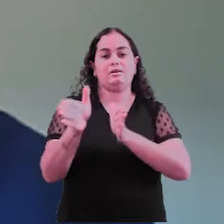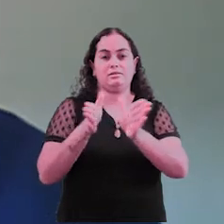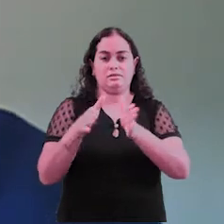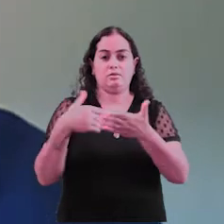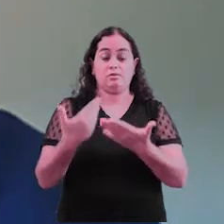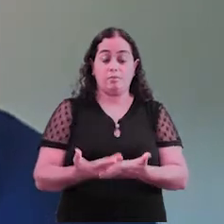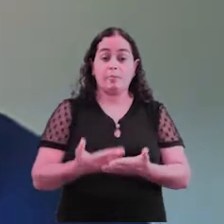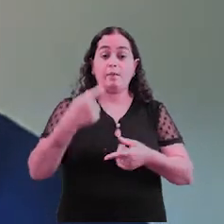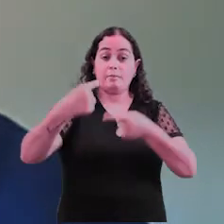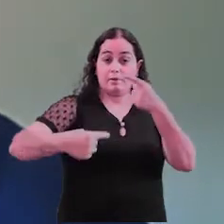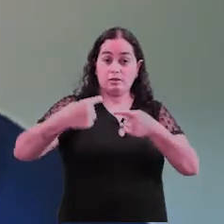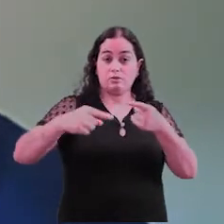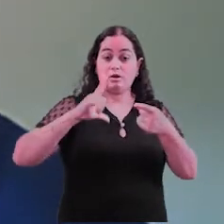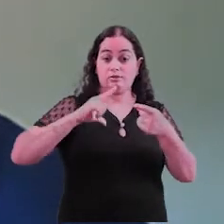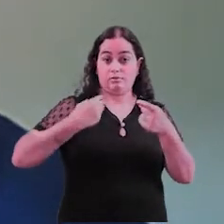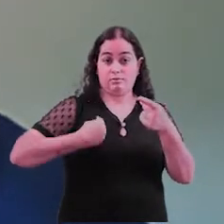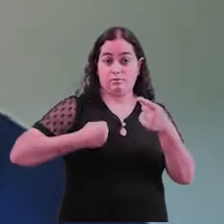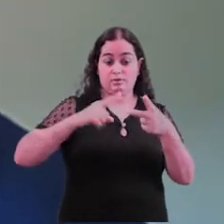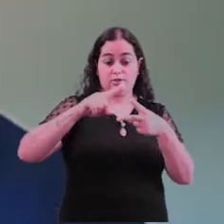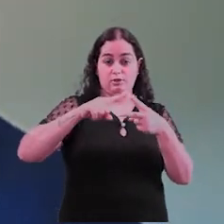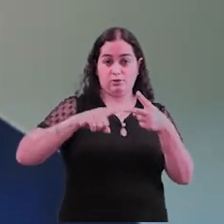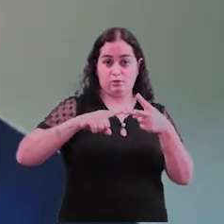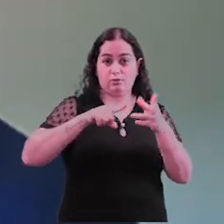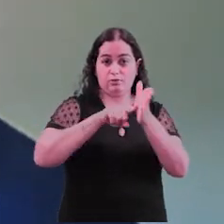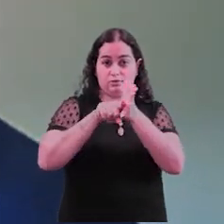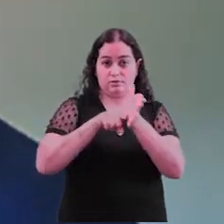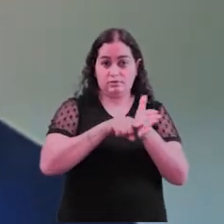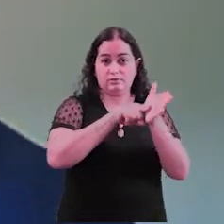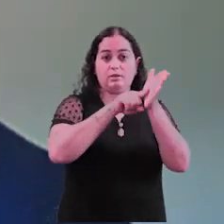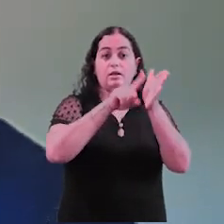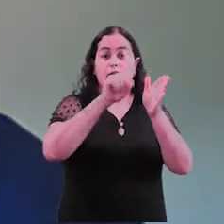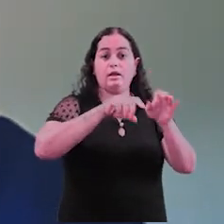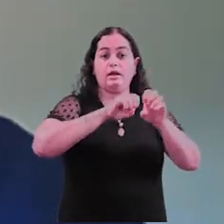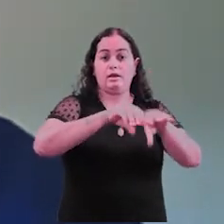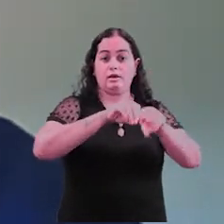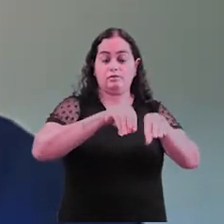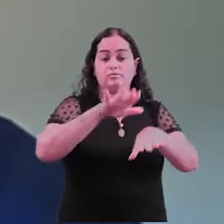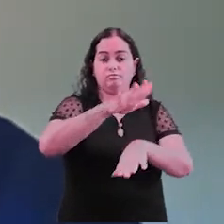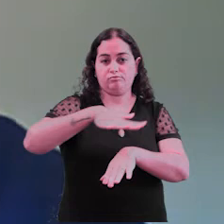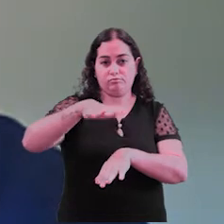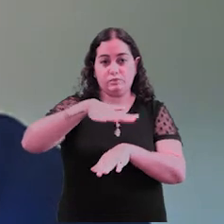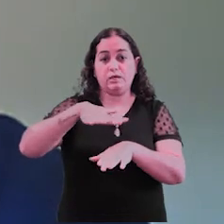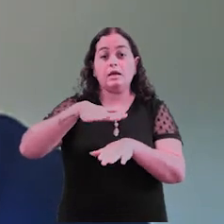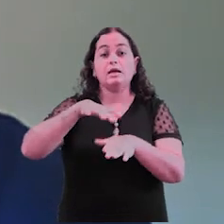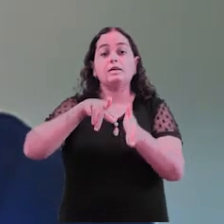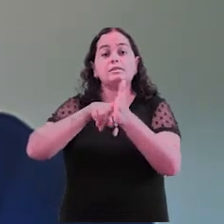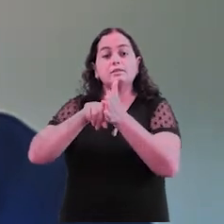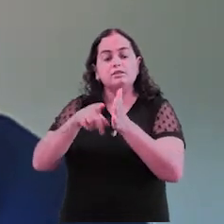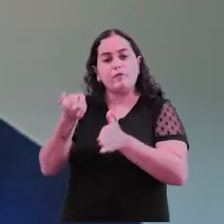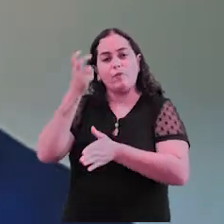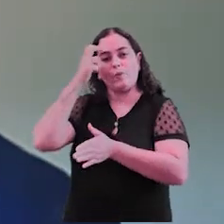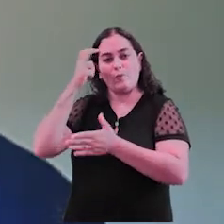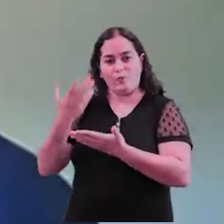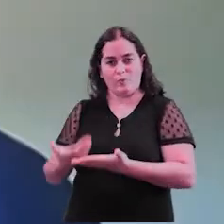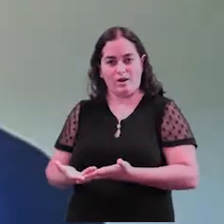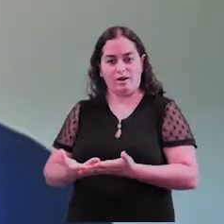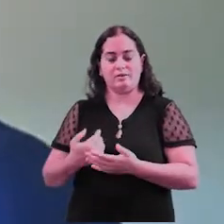Para essas discussões, nós contamos com a participação de duas pesquisadoras da educação em espaços